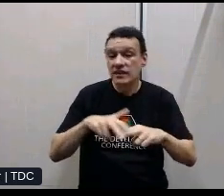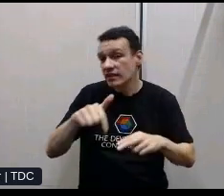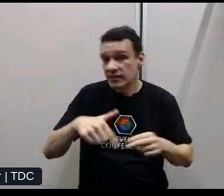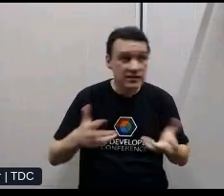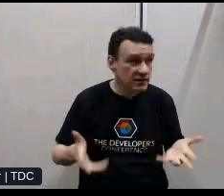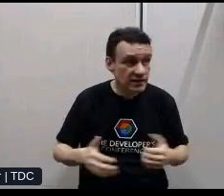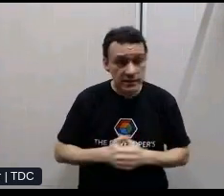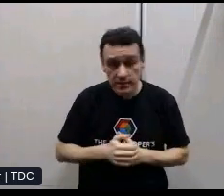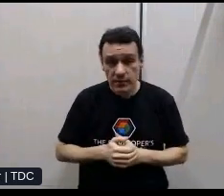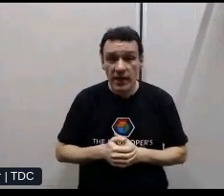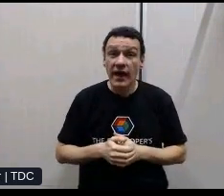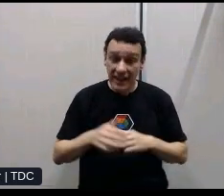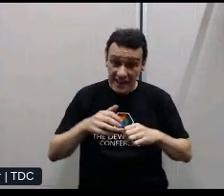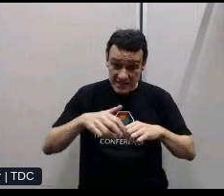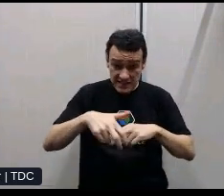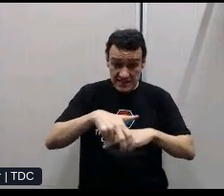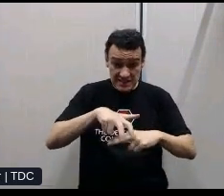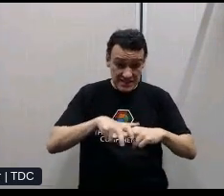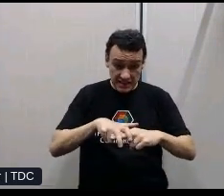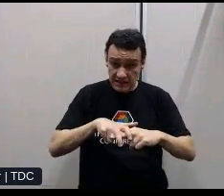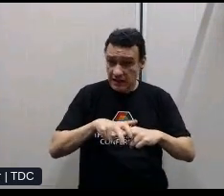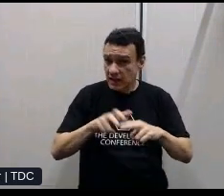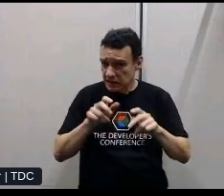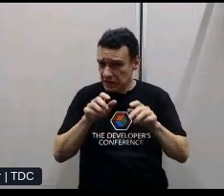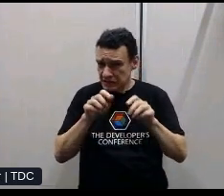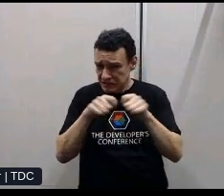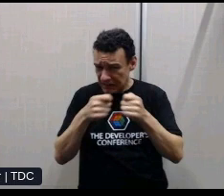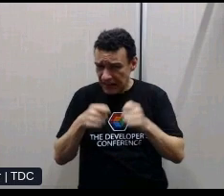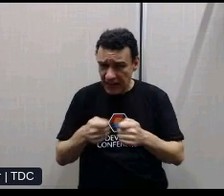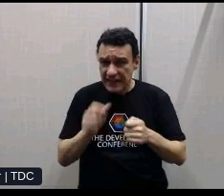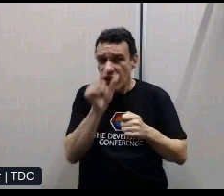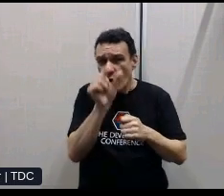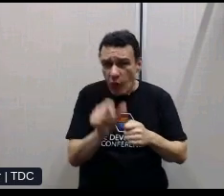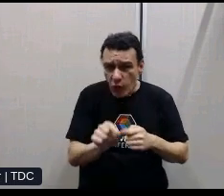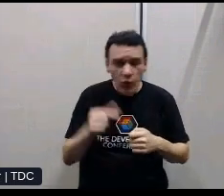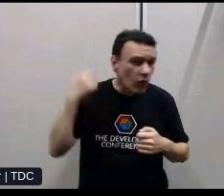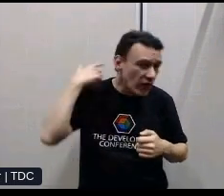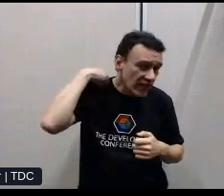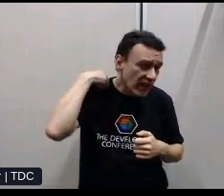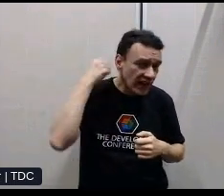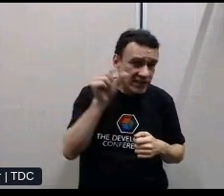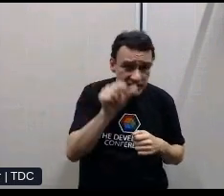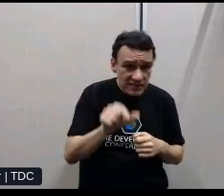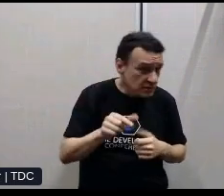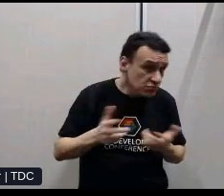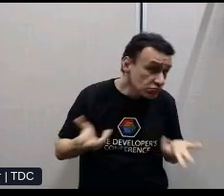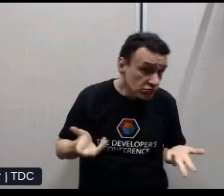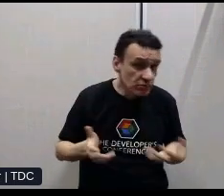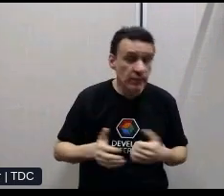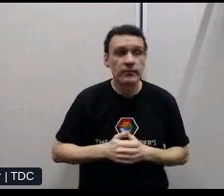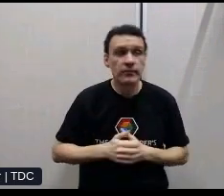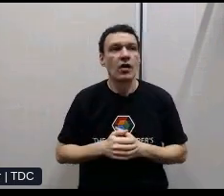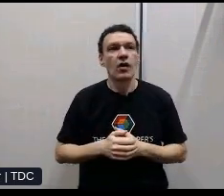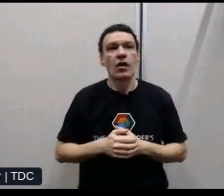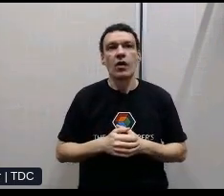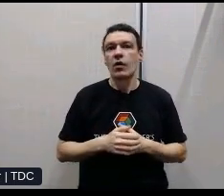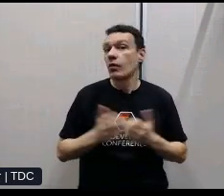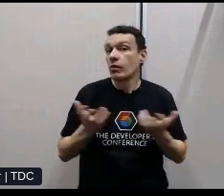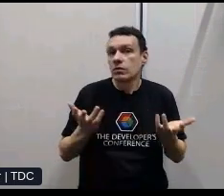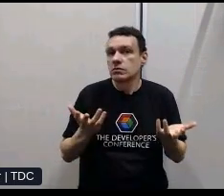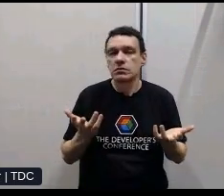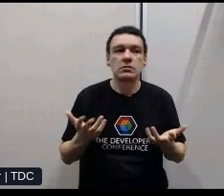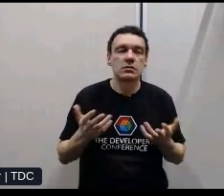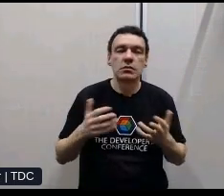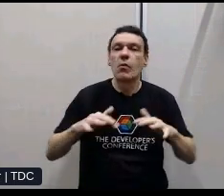ficou sentada não está prejudicando a coluna, não está deixando a pessoa sem os movimentos